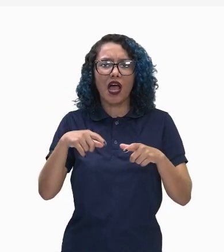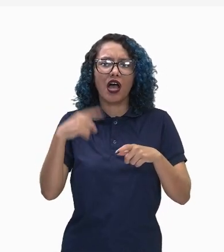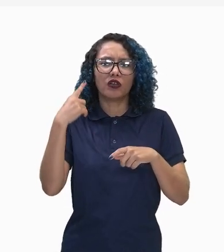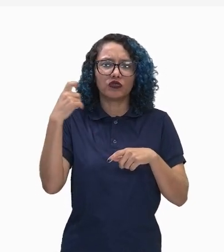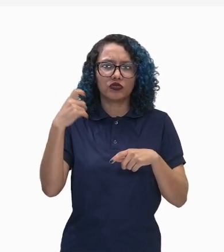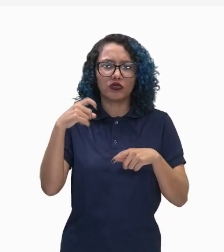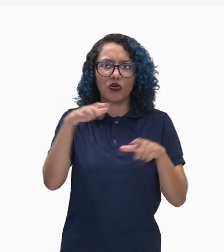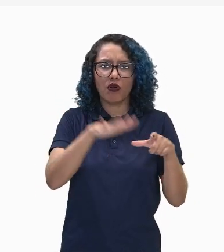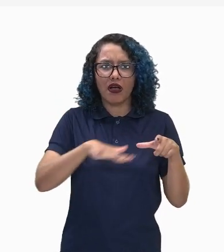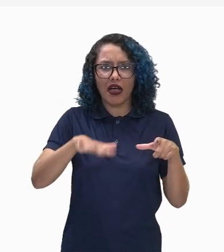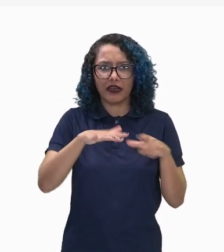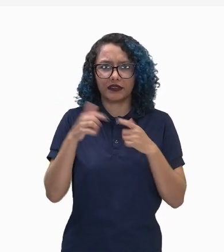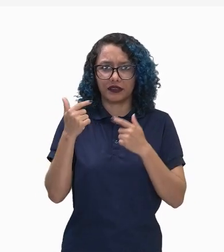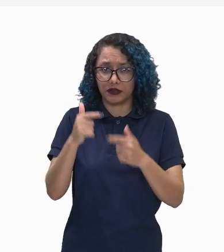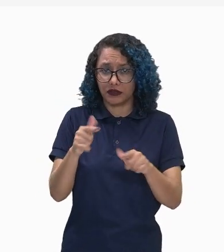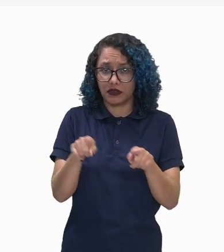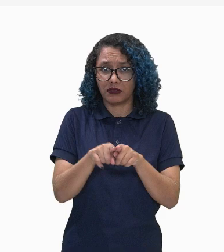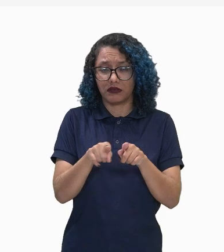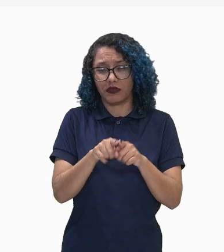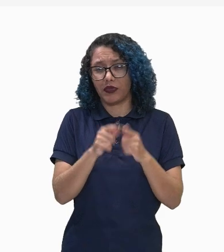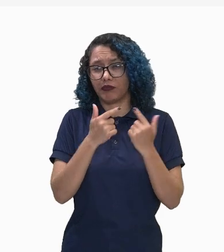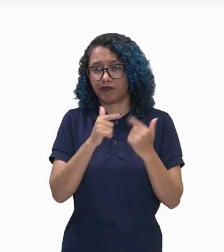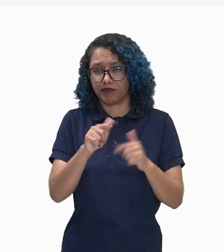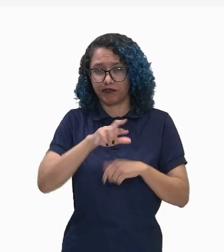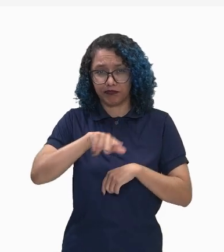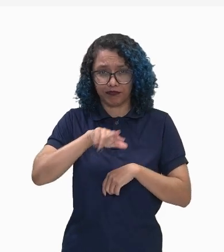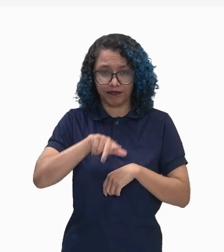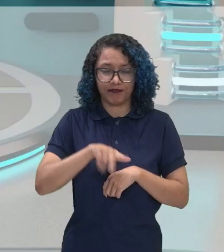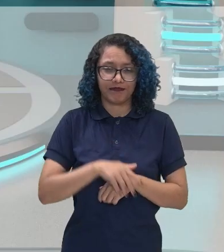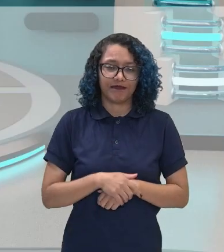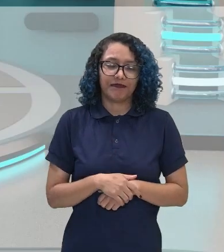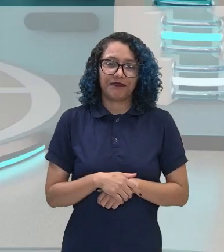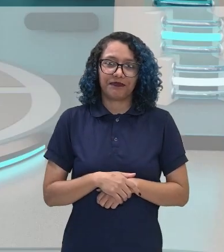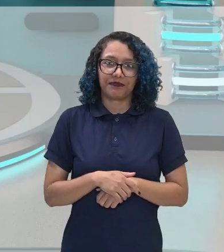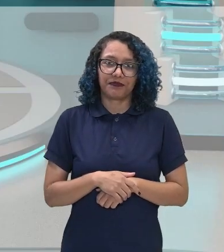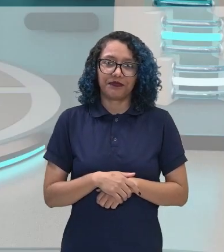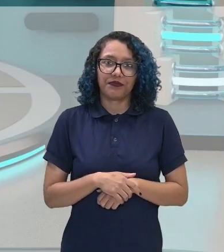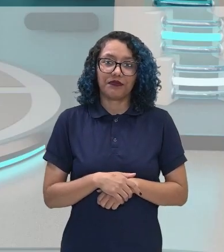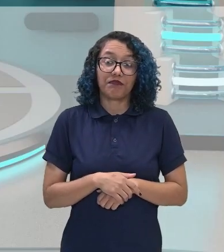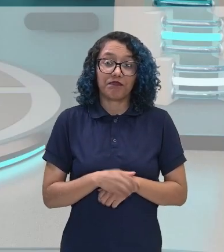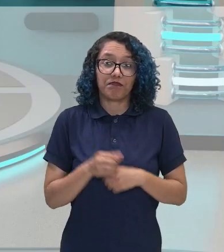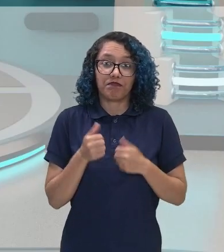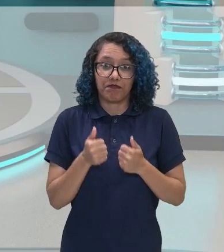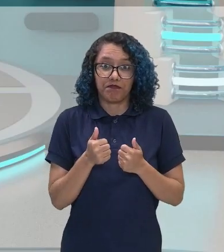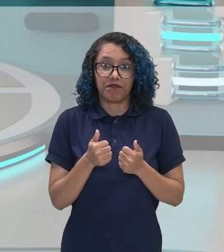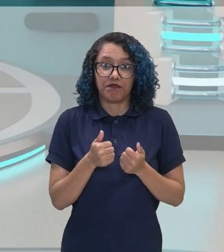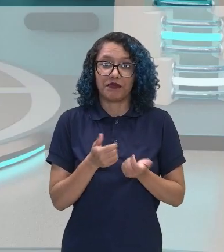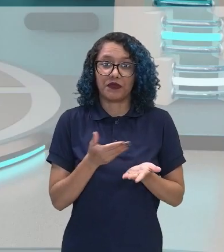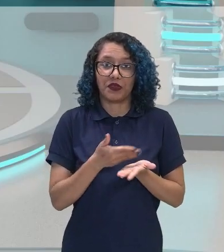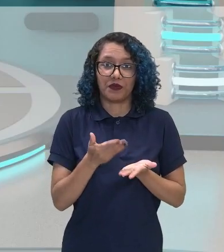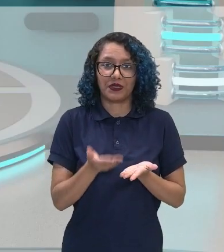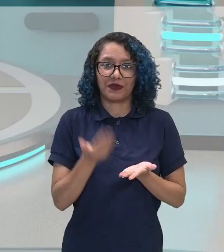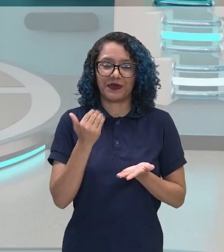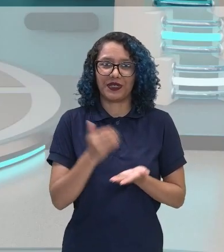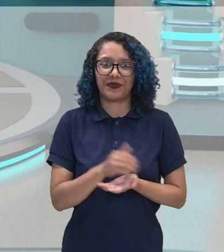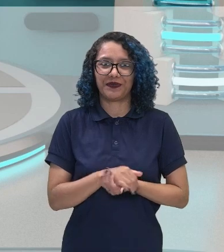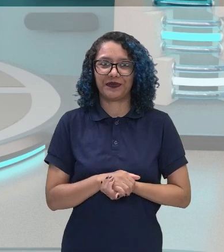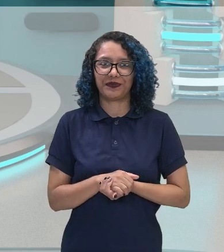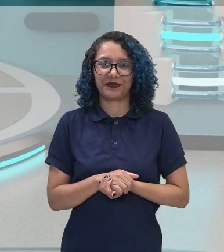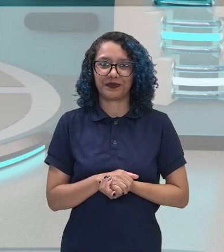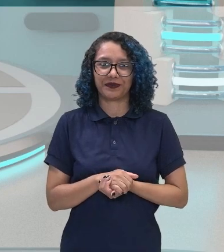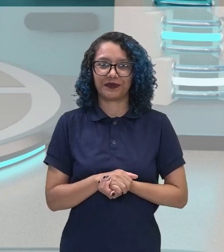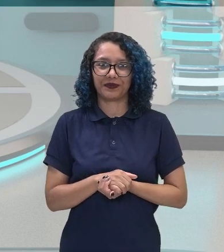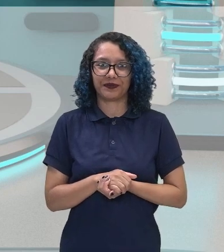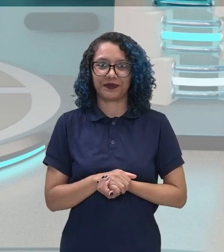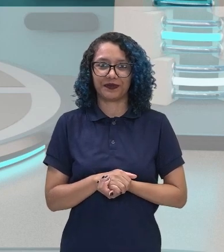e espaços convencionais e não convencionais. Certo? Então, vamos dar início à nossa aula